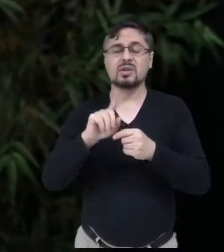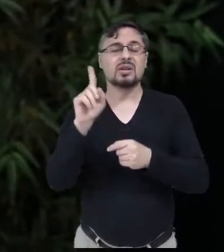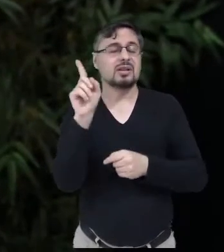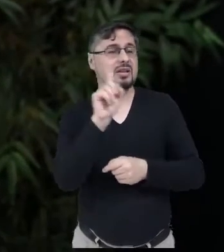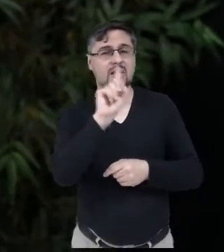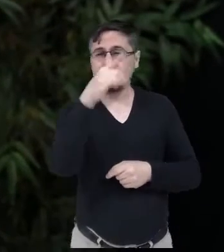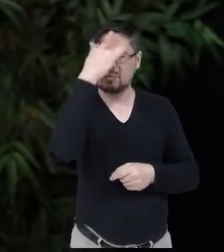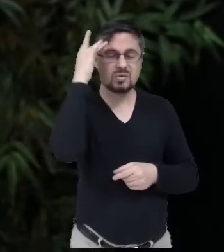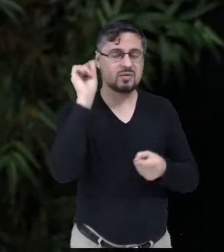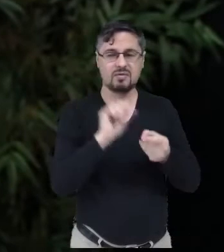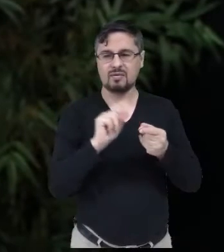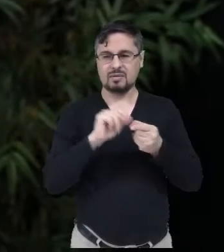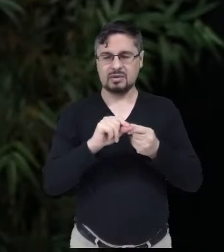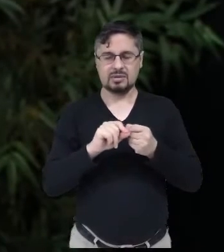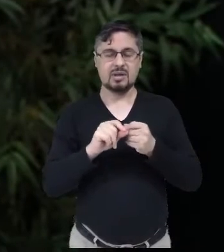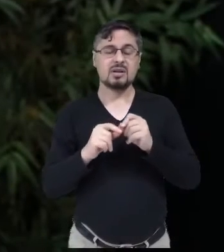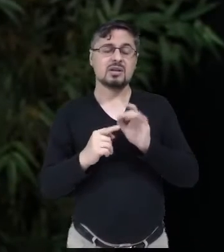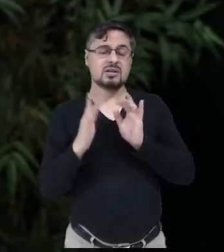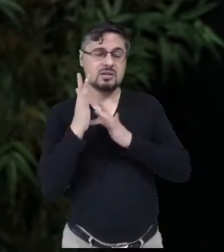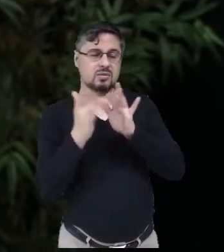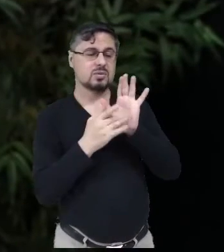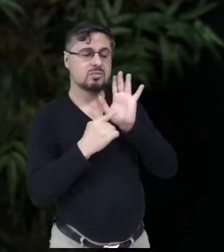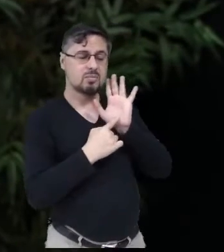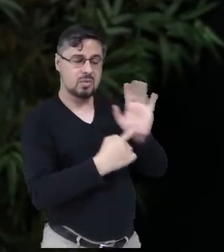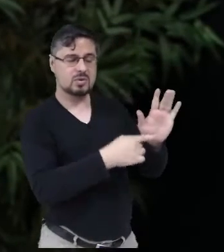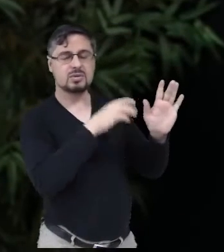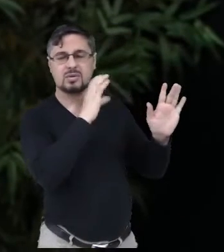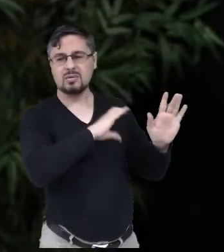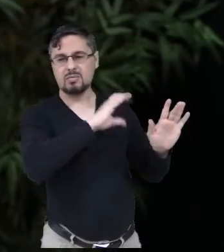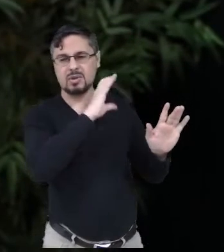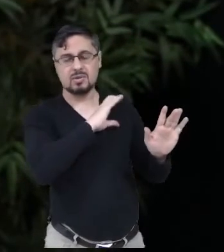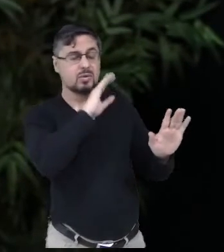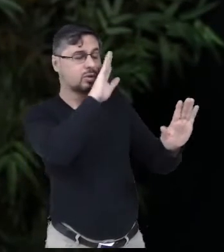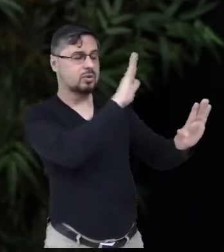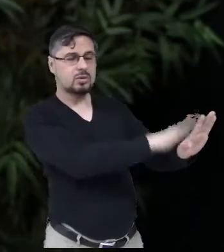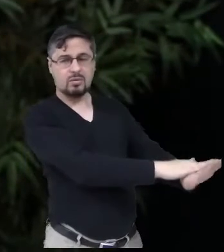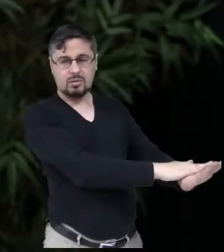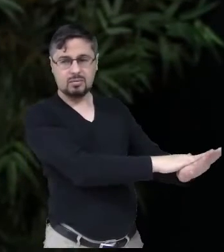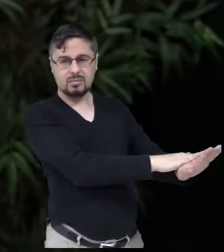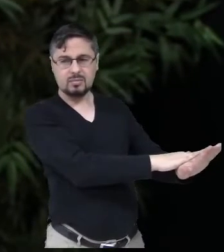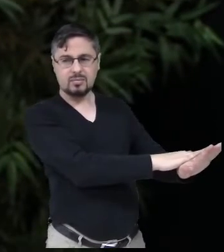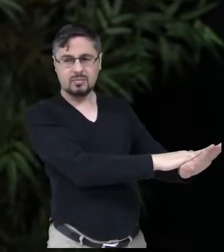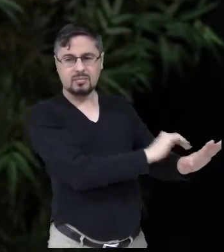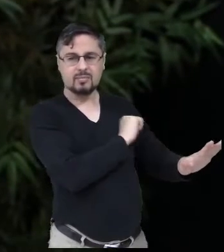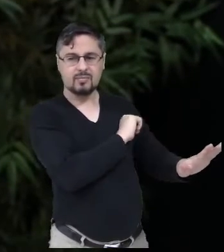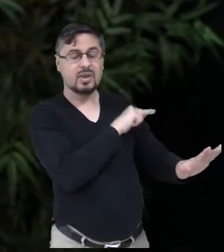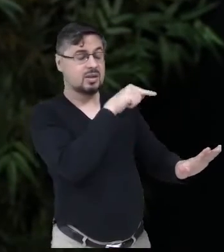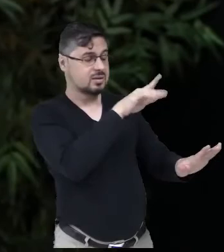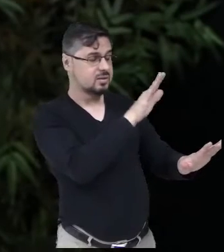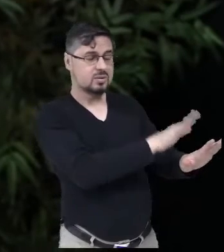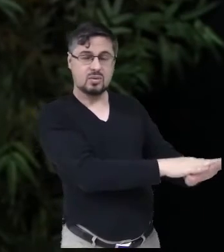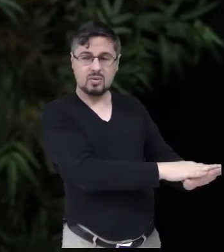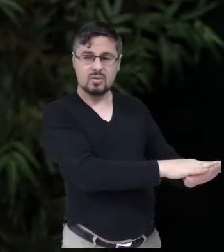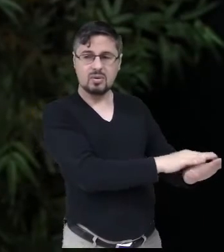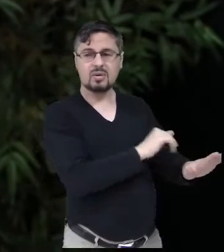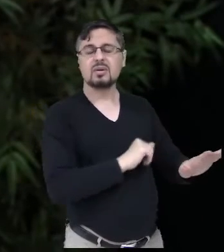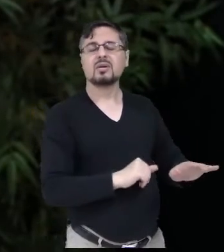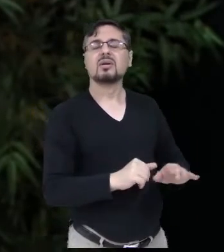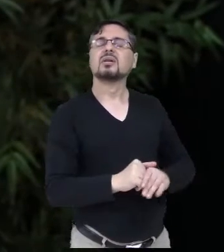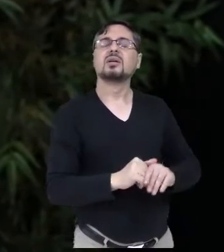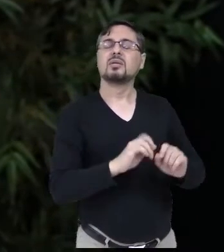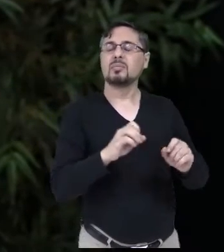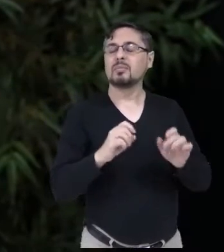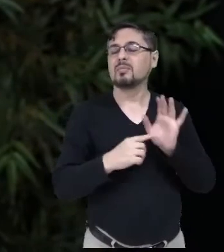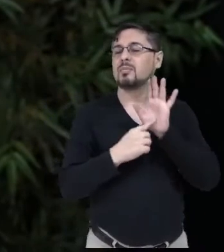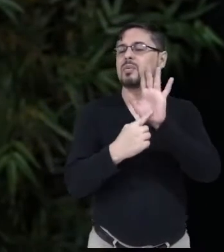a compaixão a esse homem e o toca. Sim, e esse toque revela muita coisa. E o